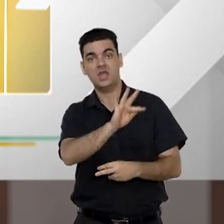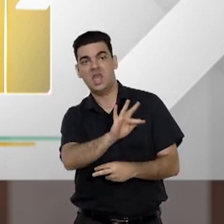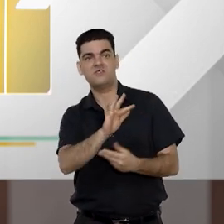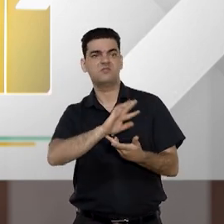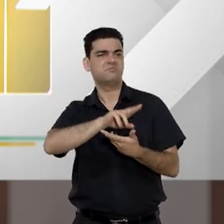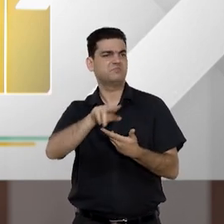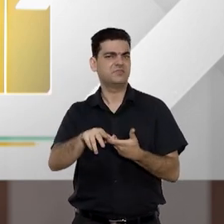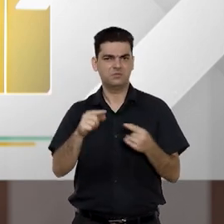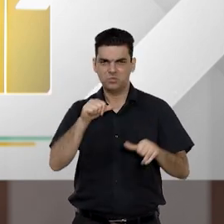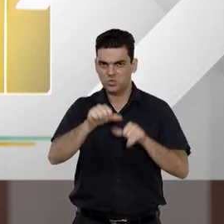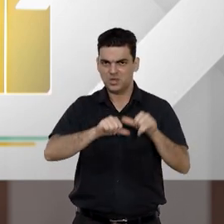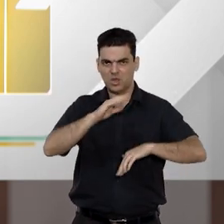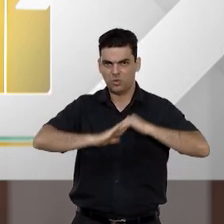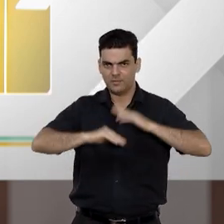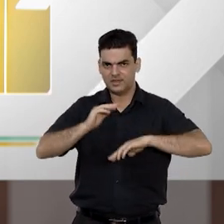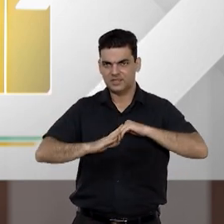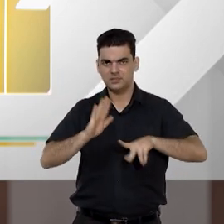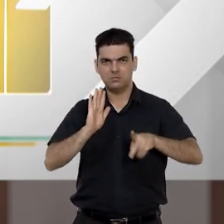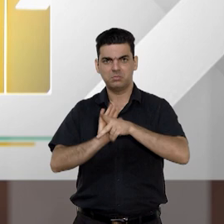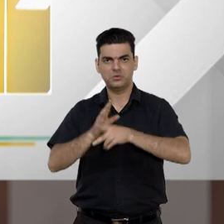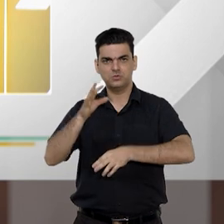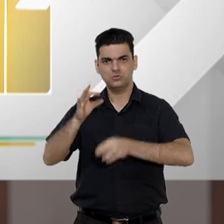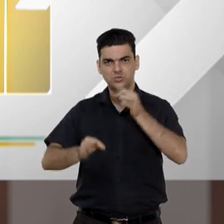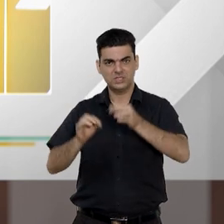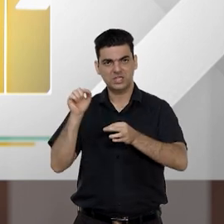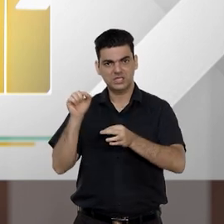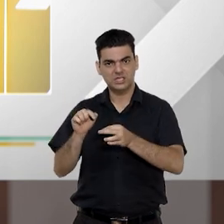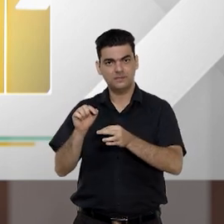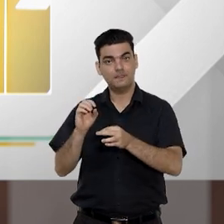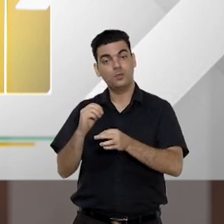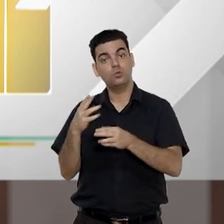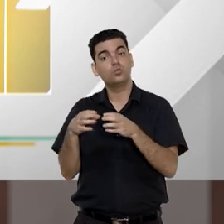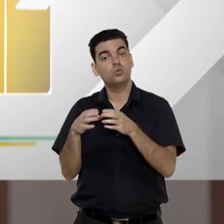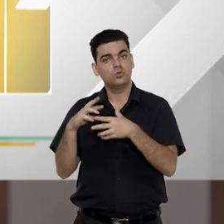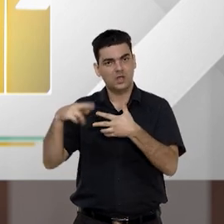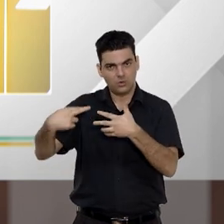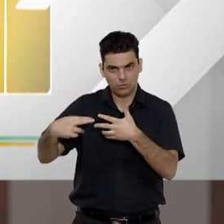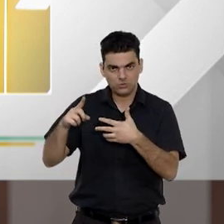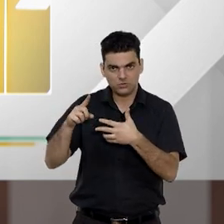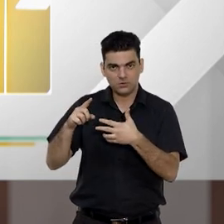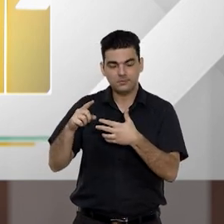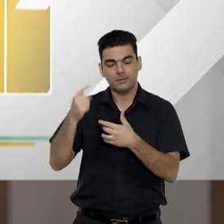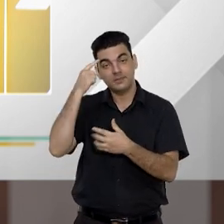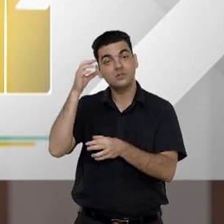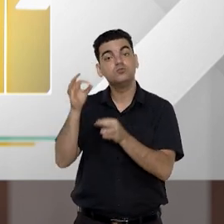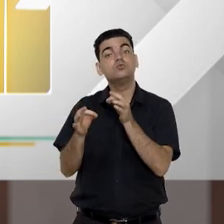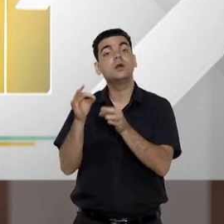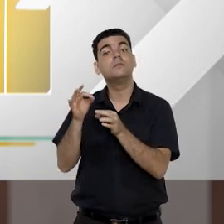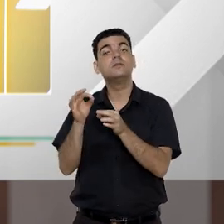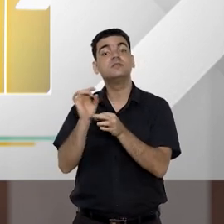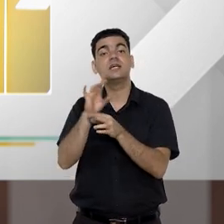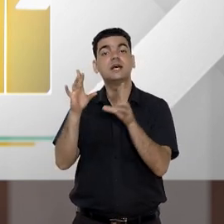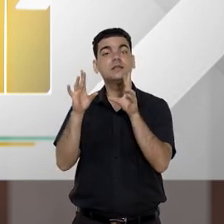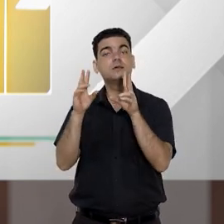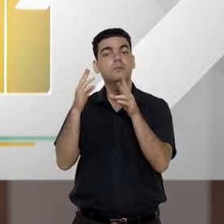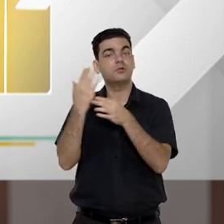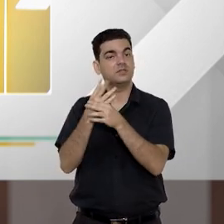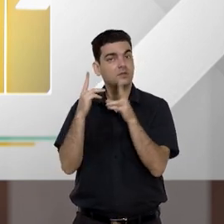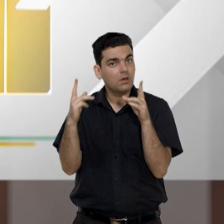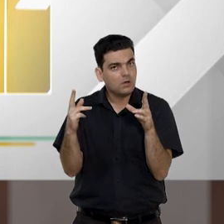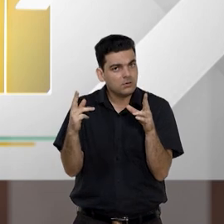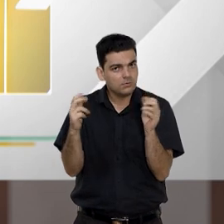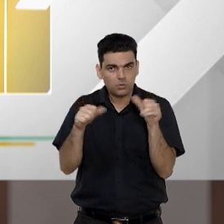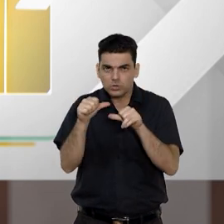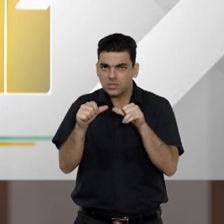por TRF ou TJ modifica a competência do próprio juizado ou das turmas recursais para o julgamento